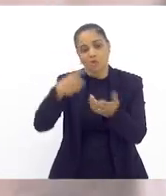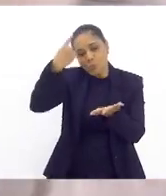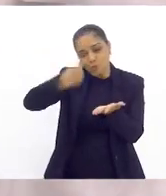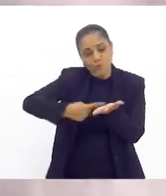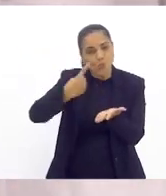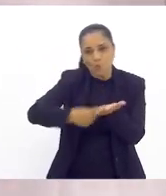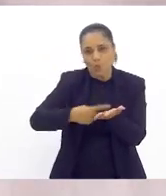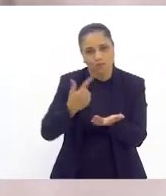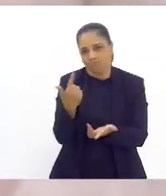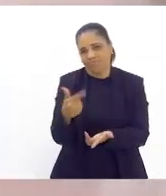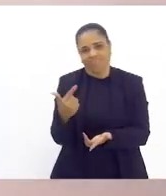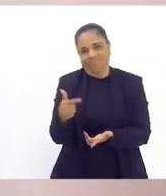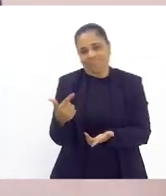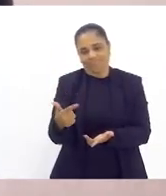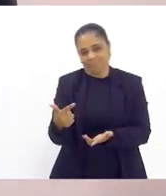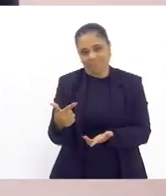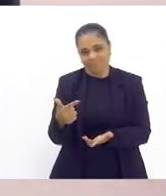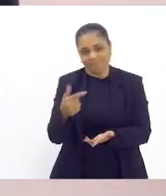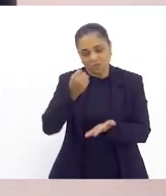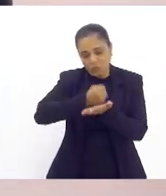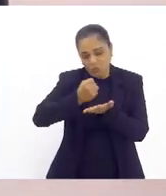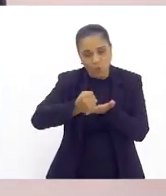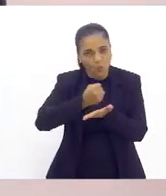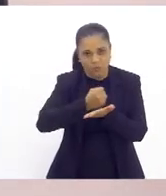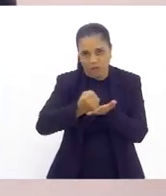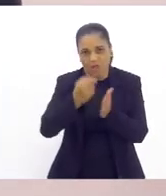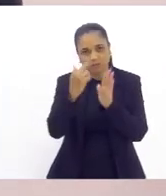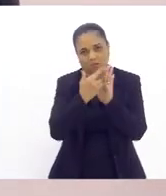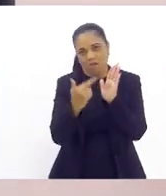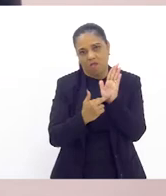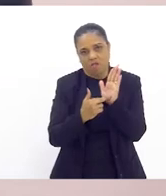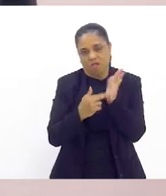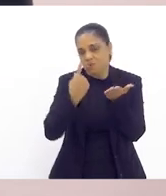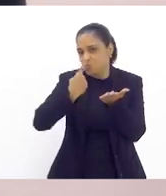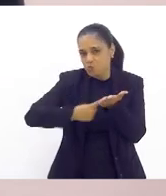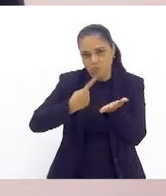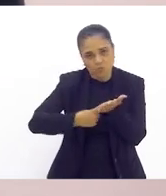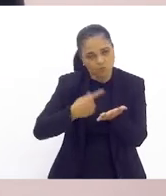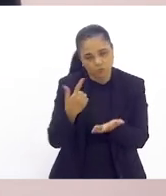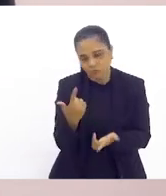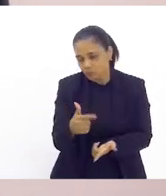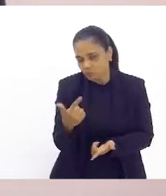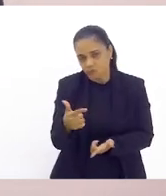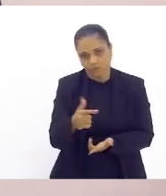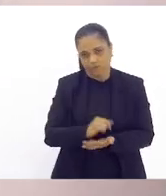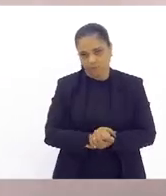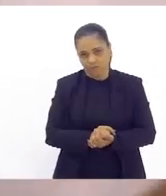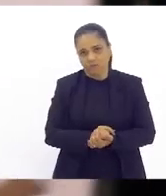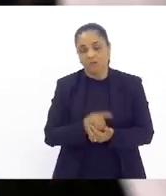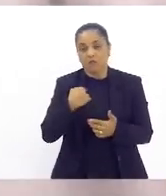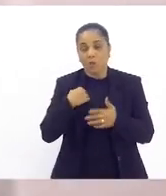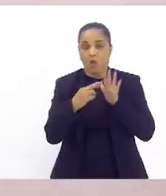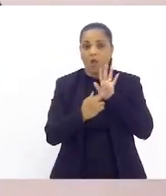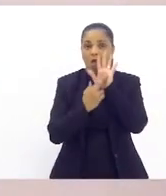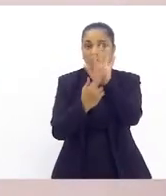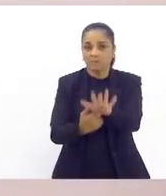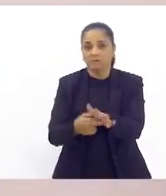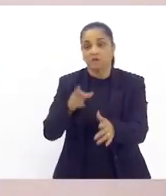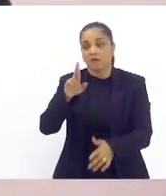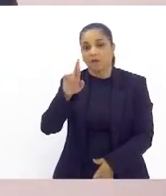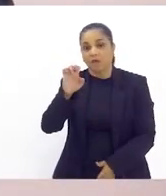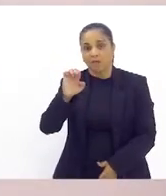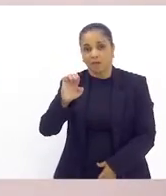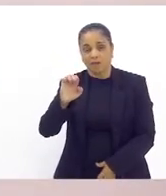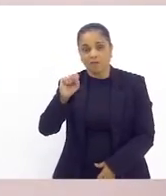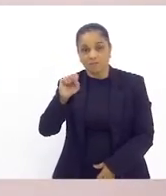dentro do contrato então a minha indignação que é essa não poderia deixar de vir aqui representar Rezende pontuar